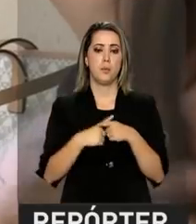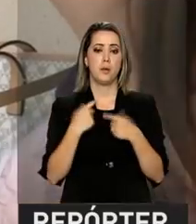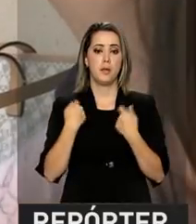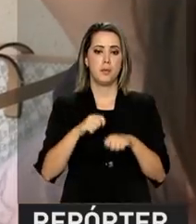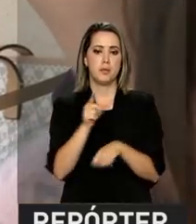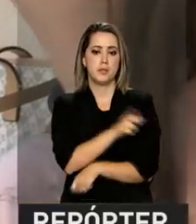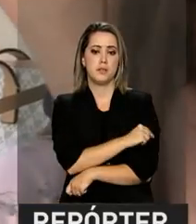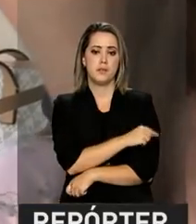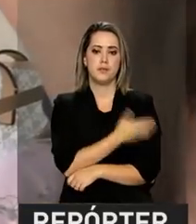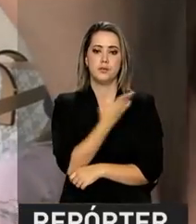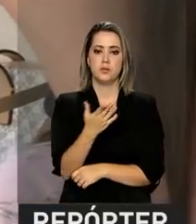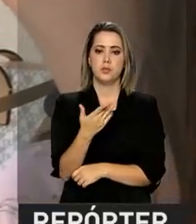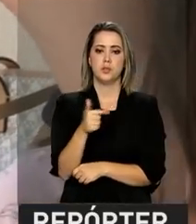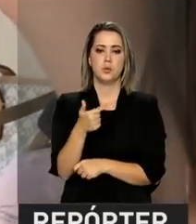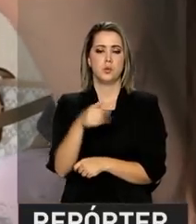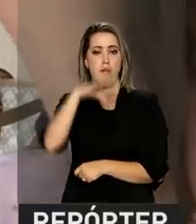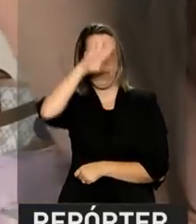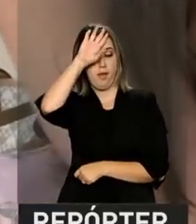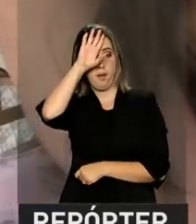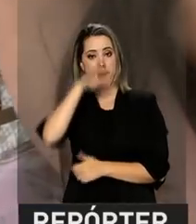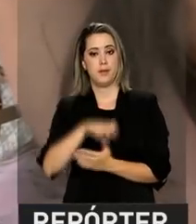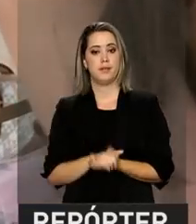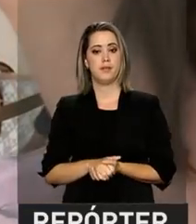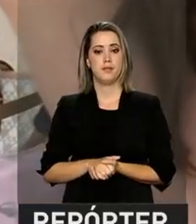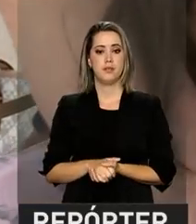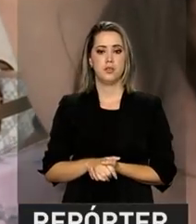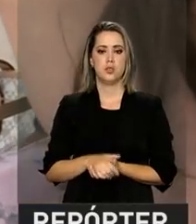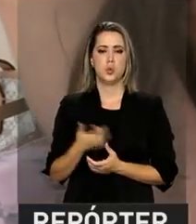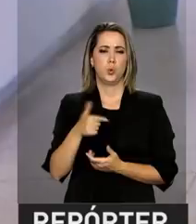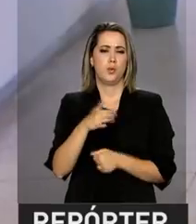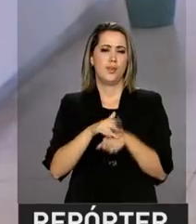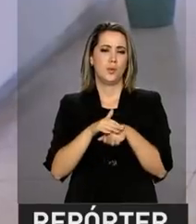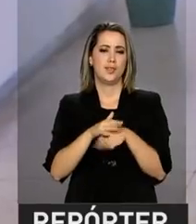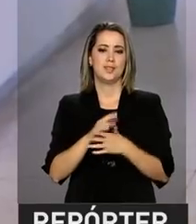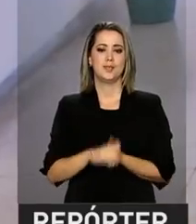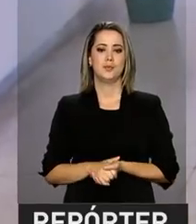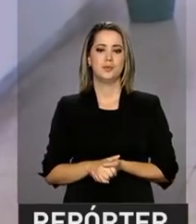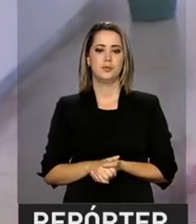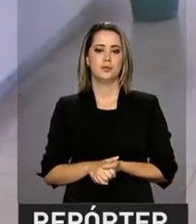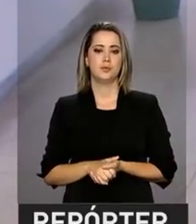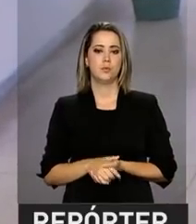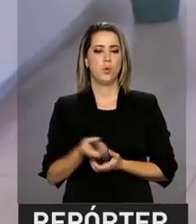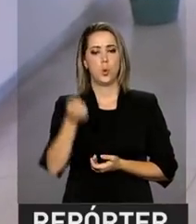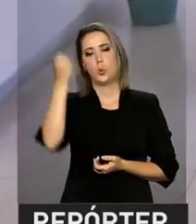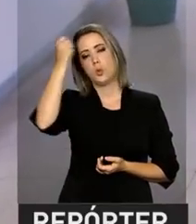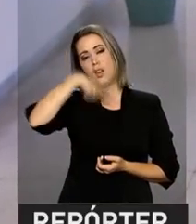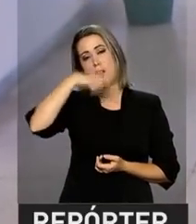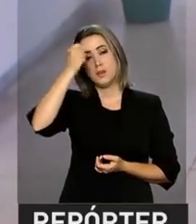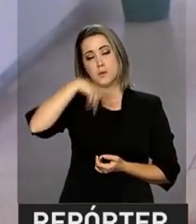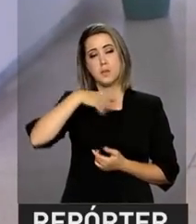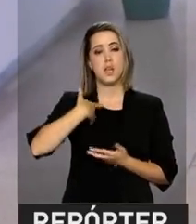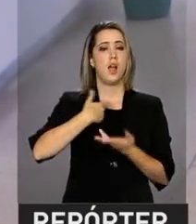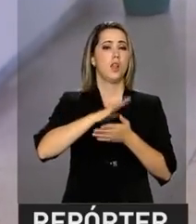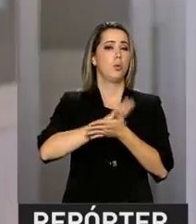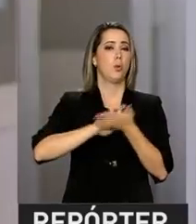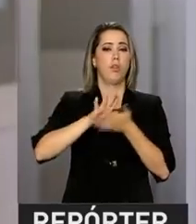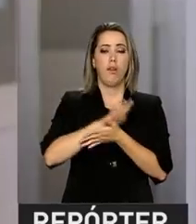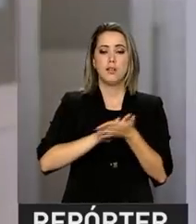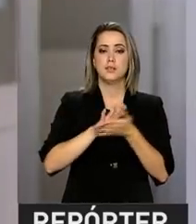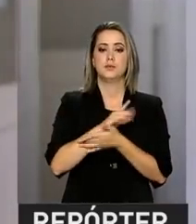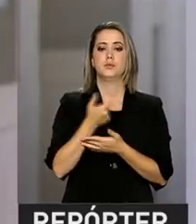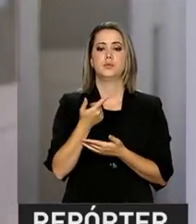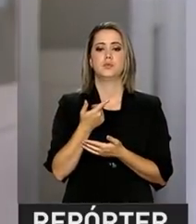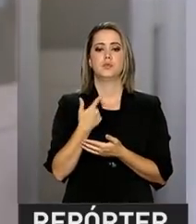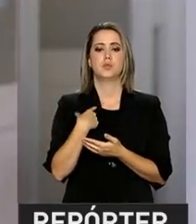vacina? Para não ficar com febre. Para não ficar doente. Para não resfriar, nem gripar. Não